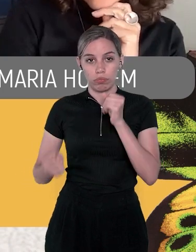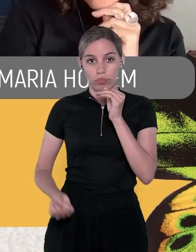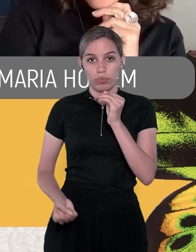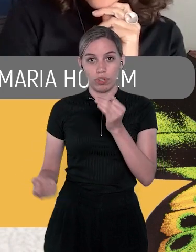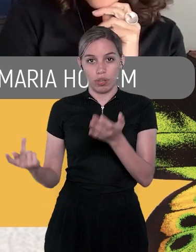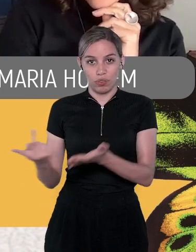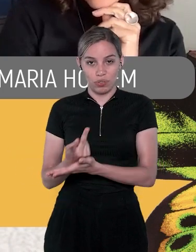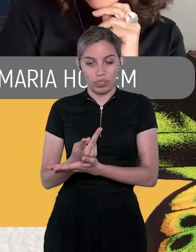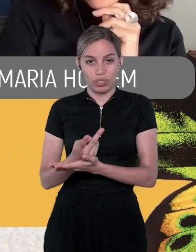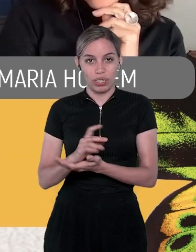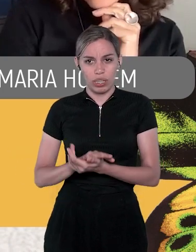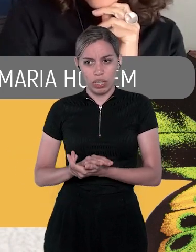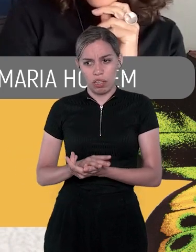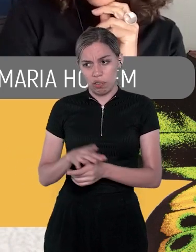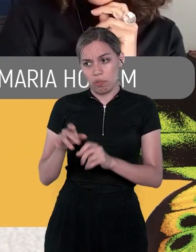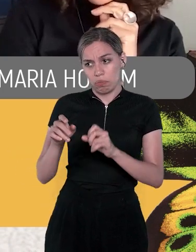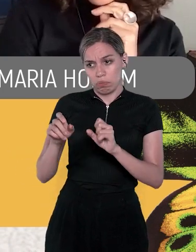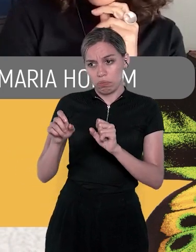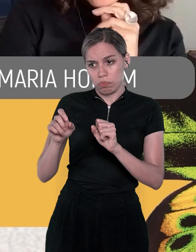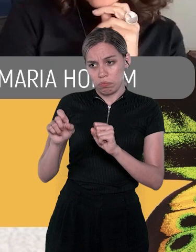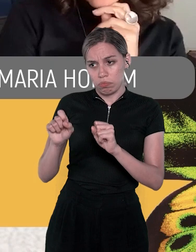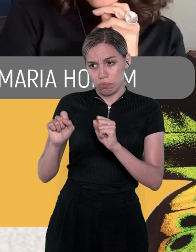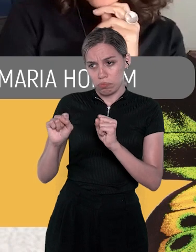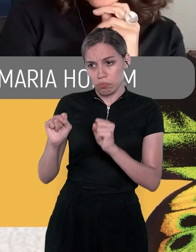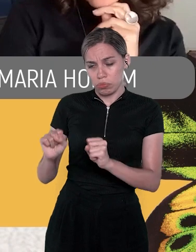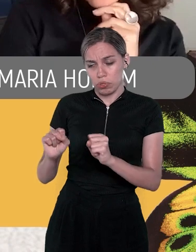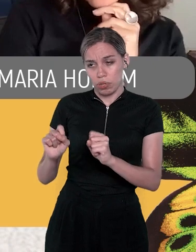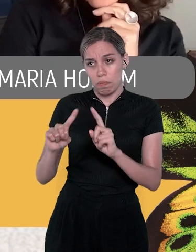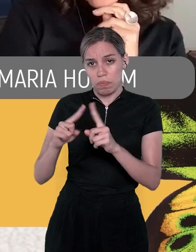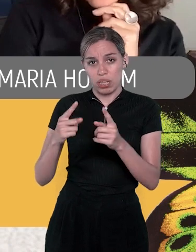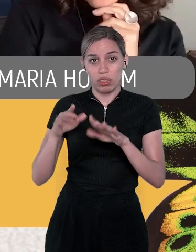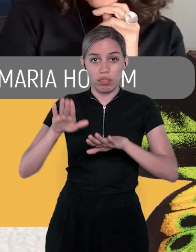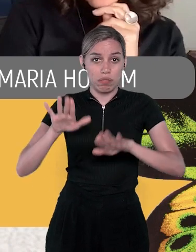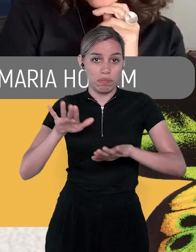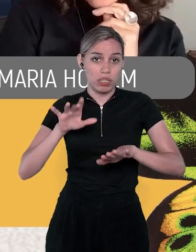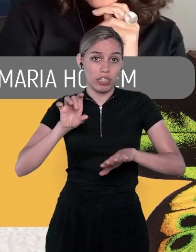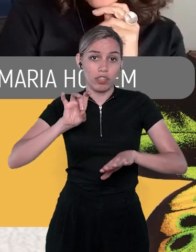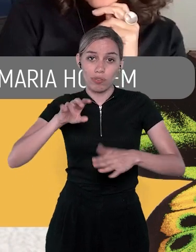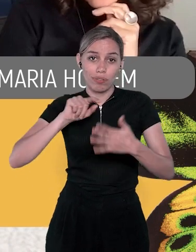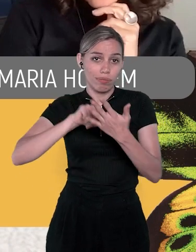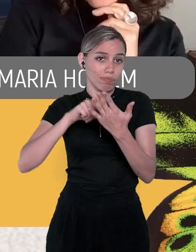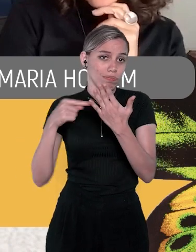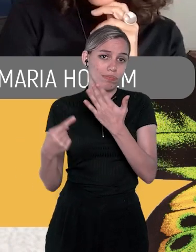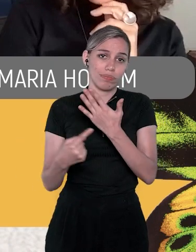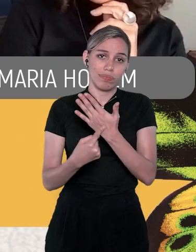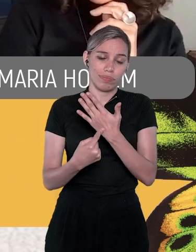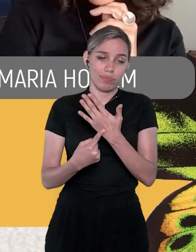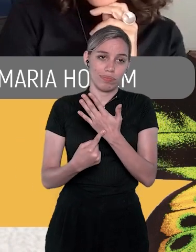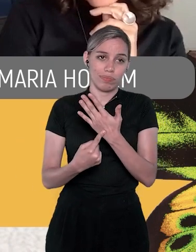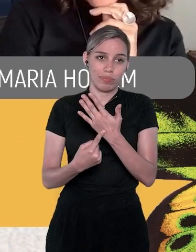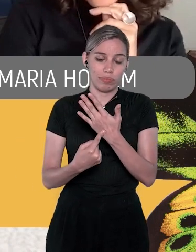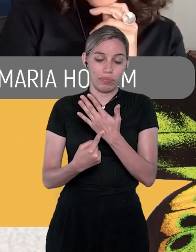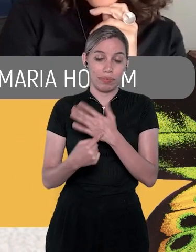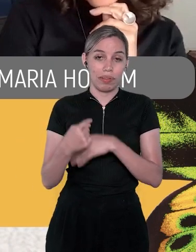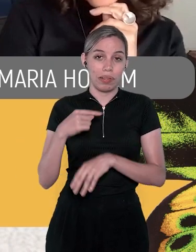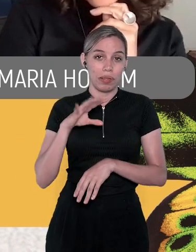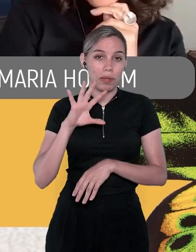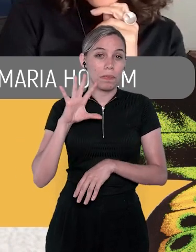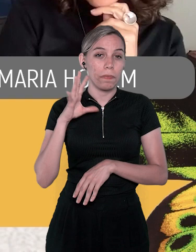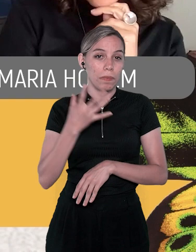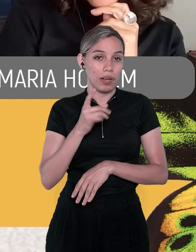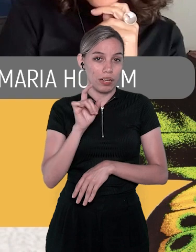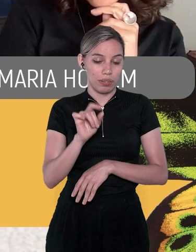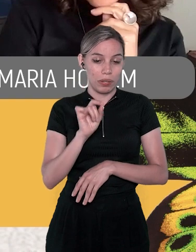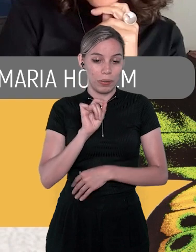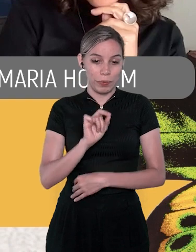são possíveis, né? E às vezes até de uma forma totalmente metafórica. Eu acho que por